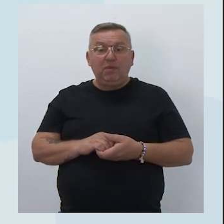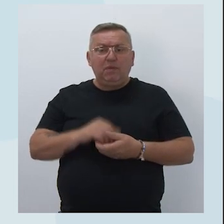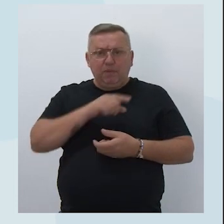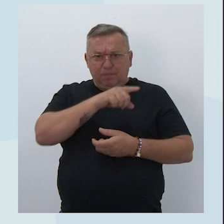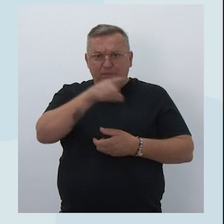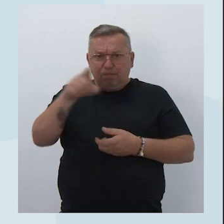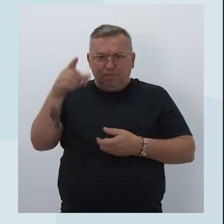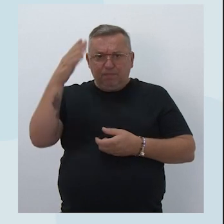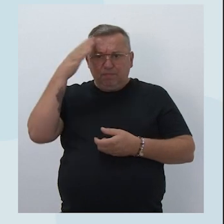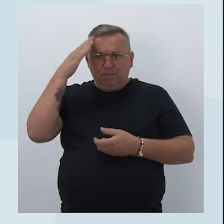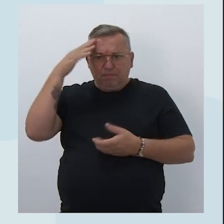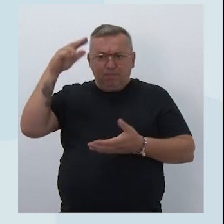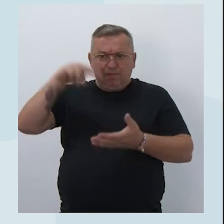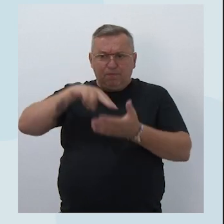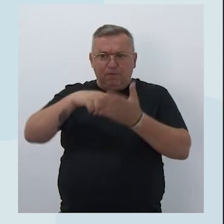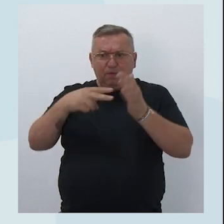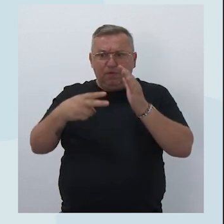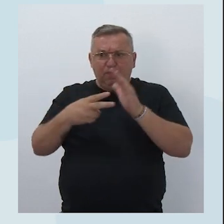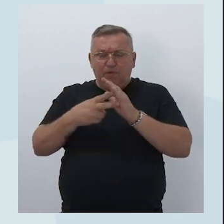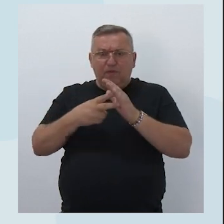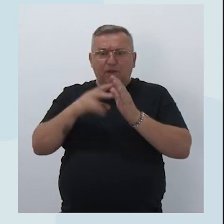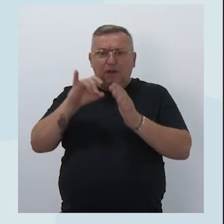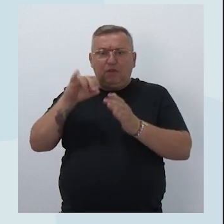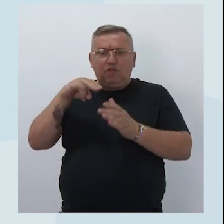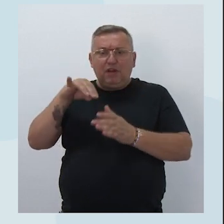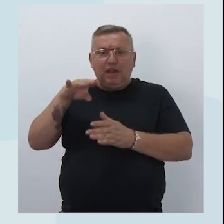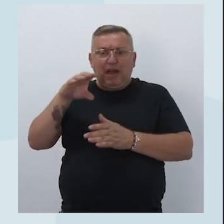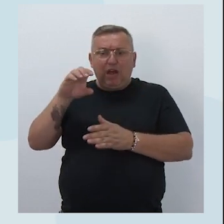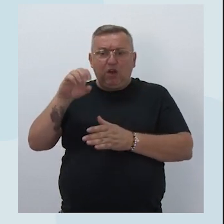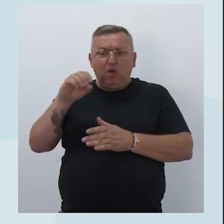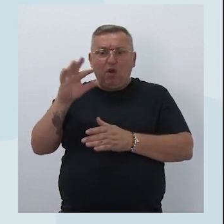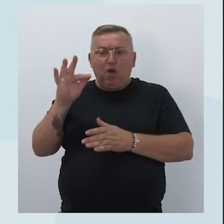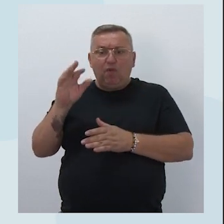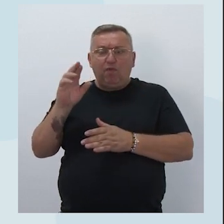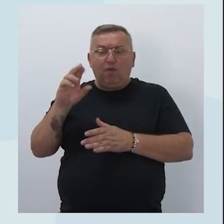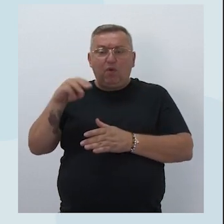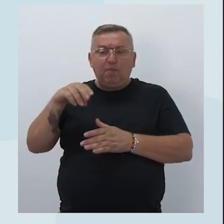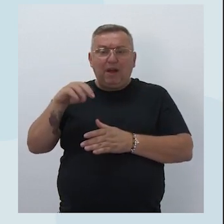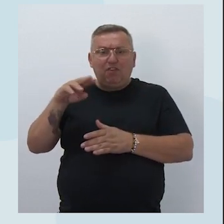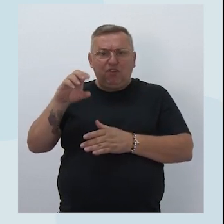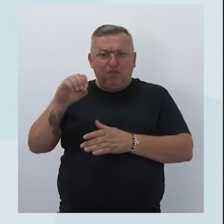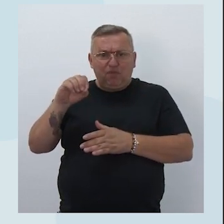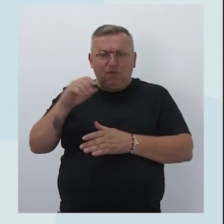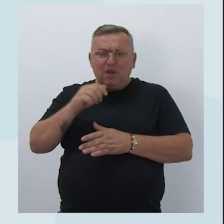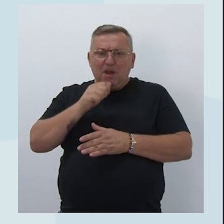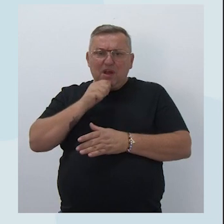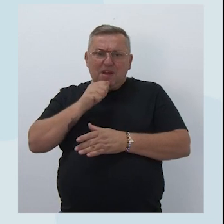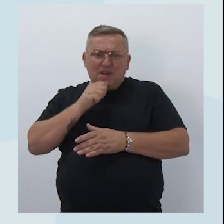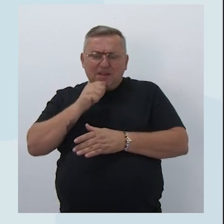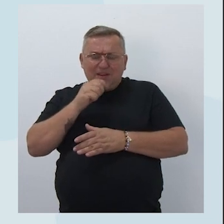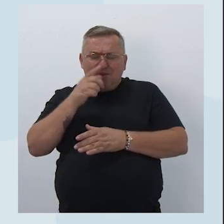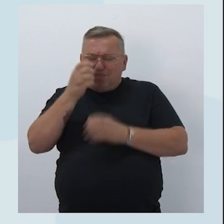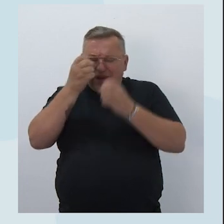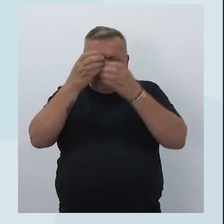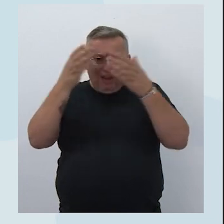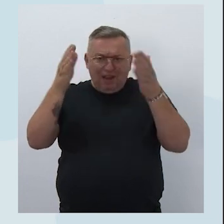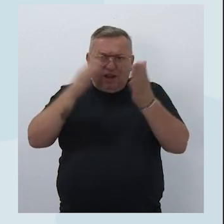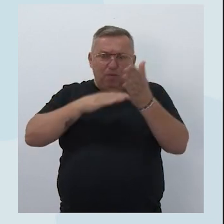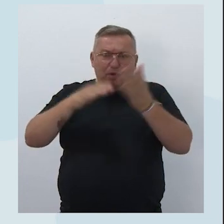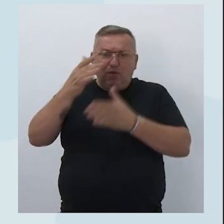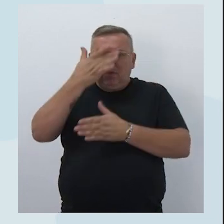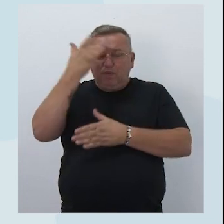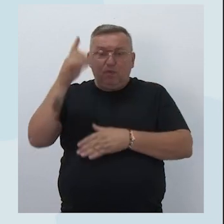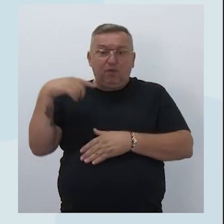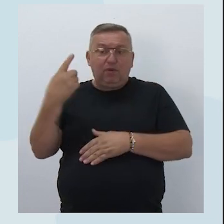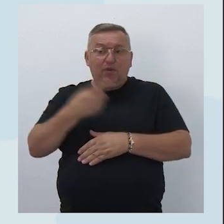Você sabe o que são os itinerários formativos? Está ainda meio nebuloso para toda a rede, né? Então, nós